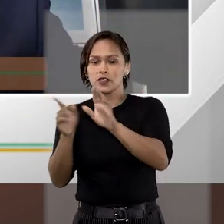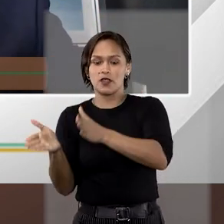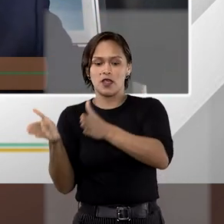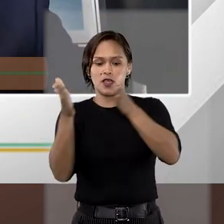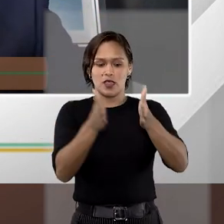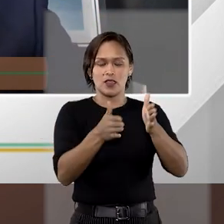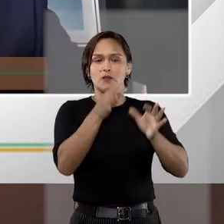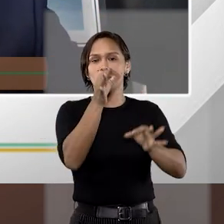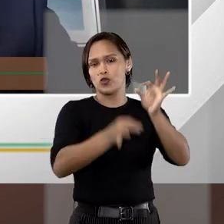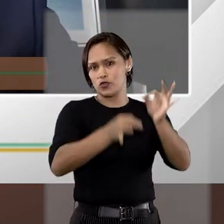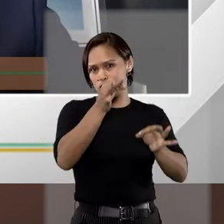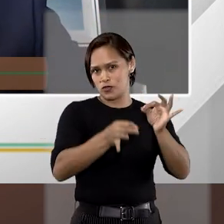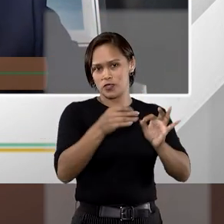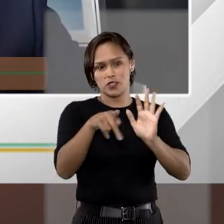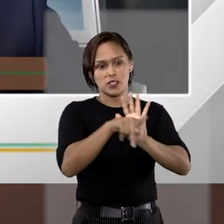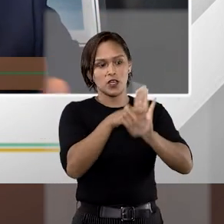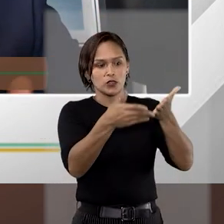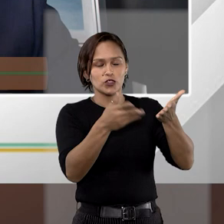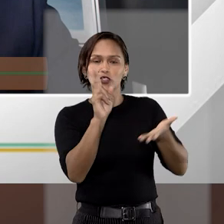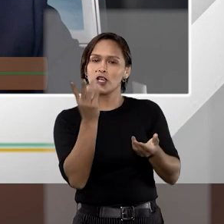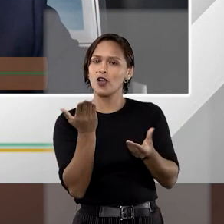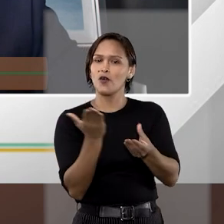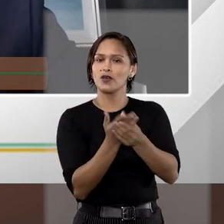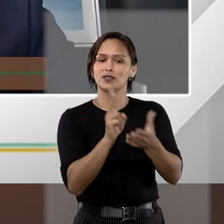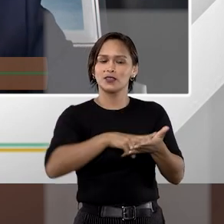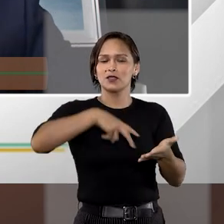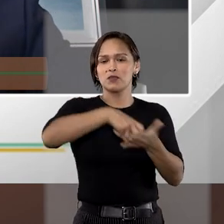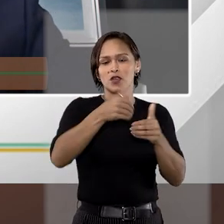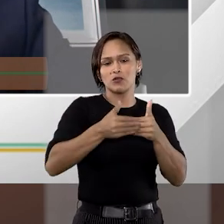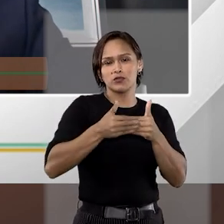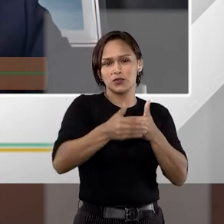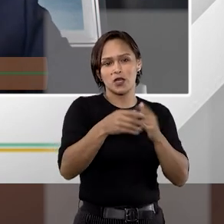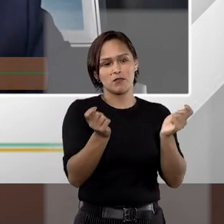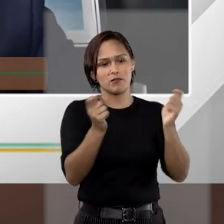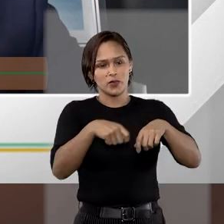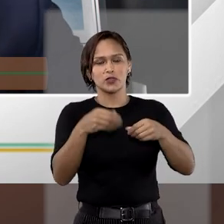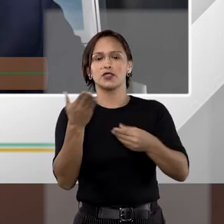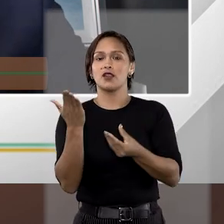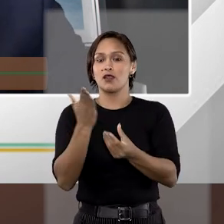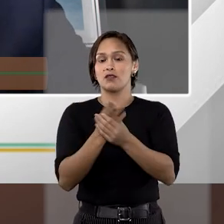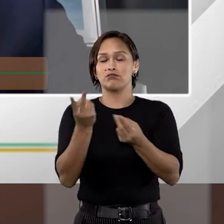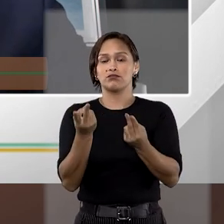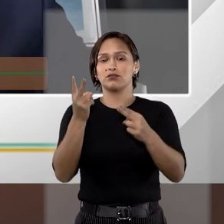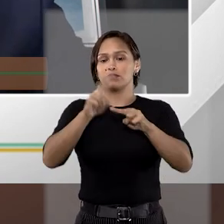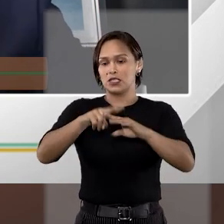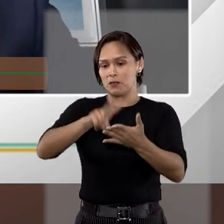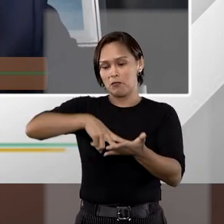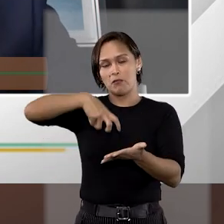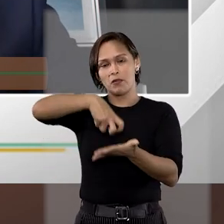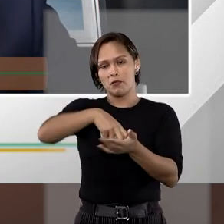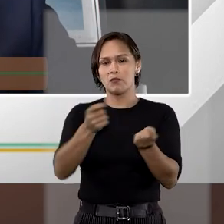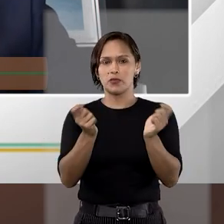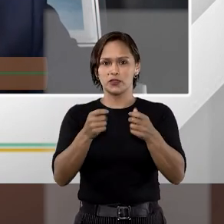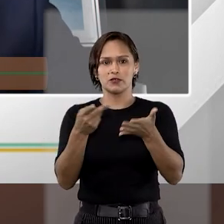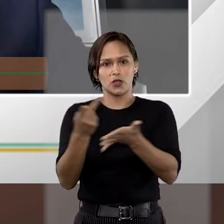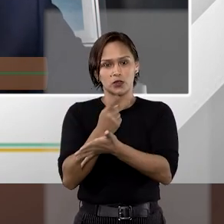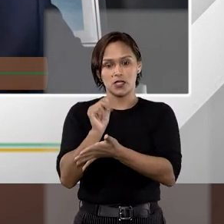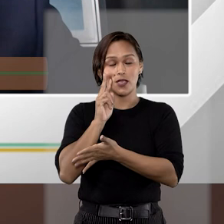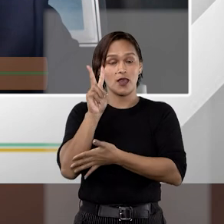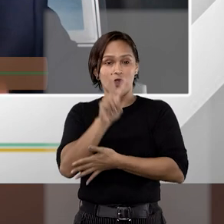e depois uma parte judicial já que uma ação penal em andamento onde poderá resultar de uma sentença penal condenatória